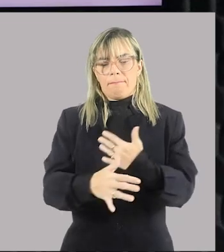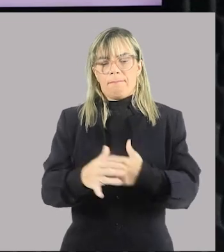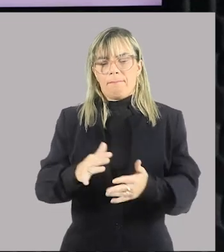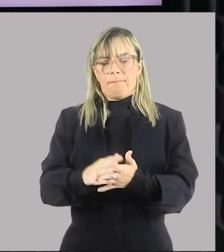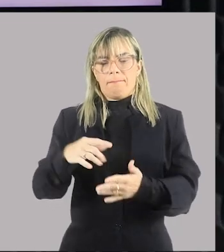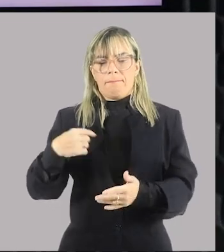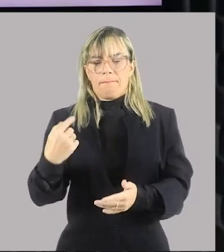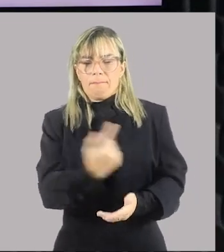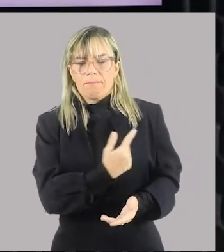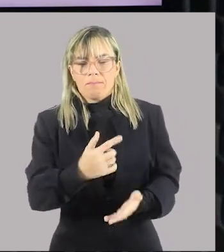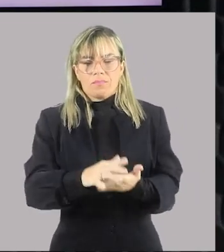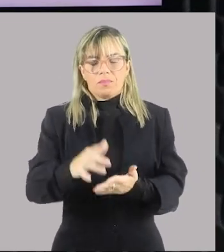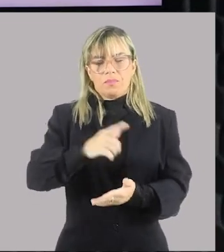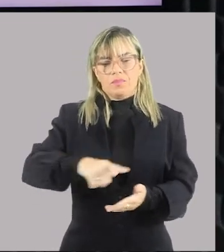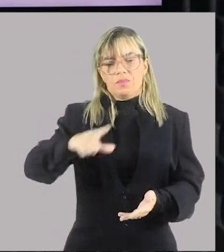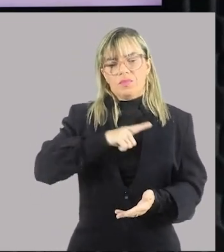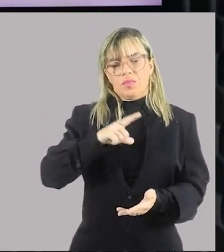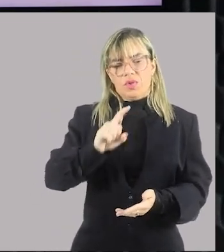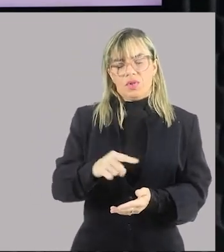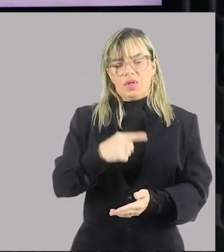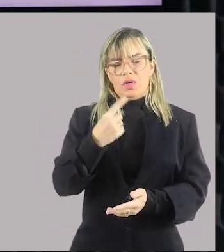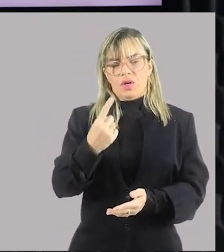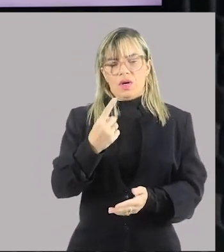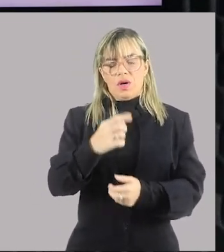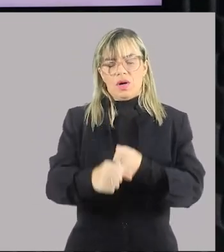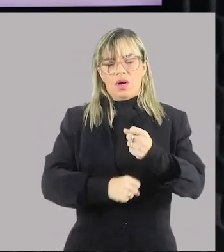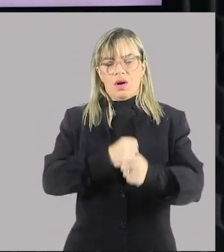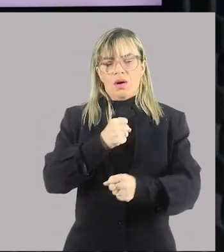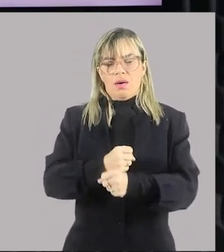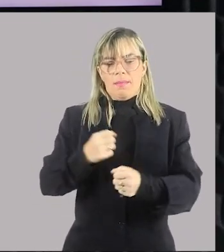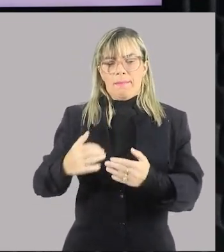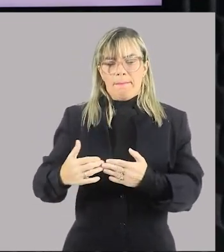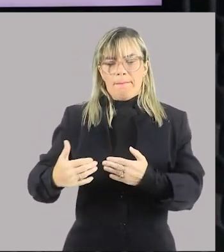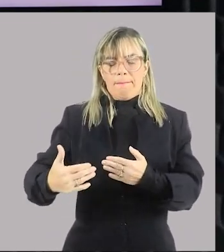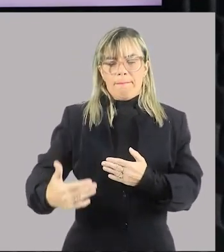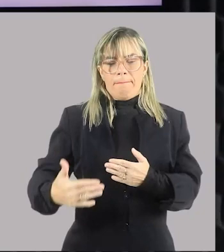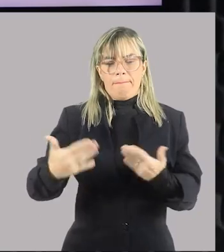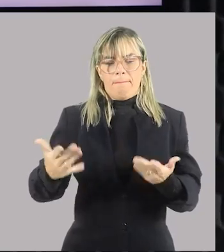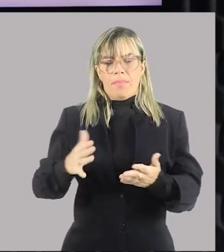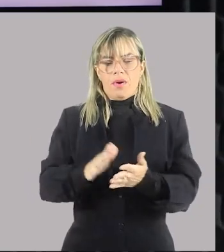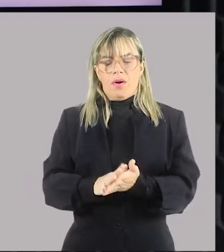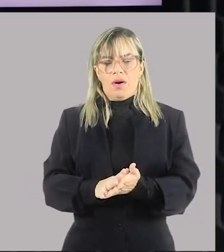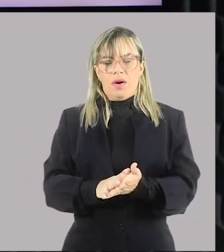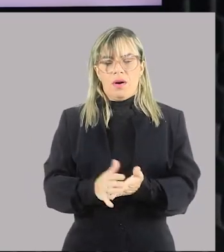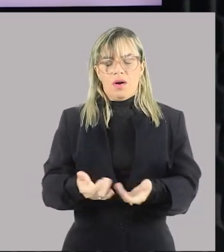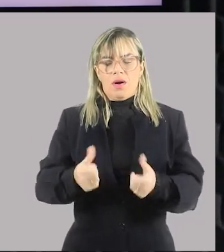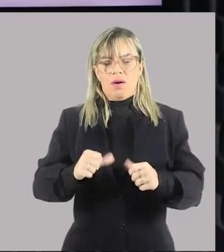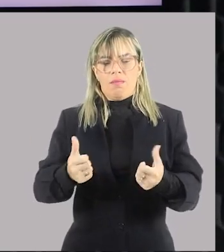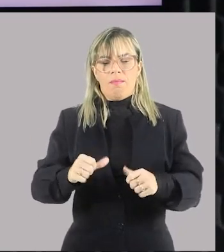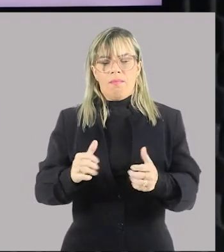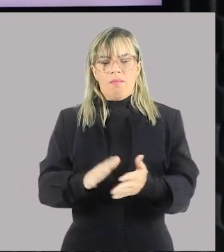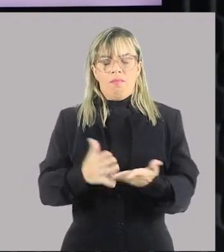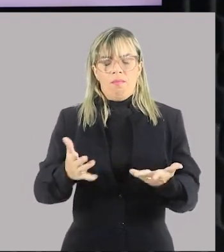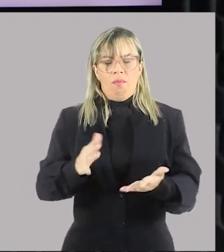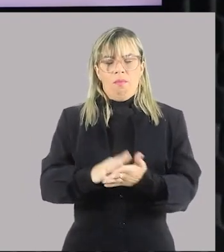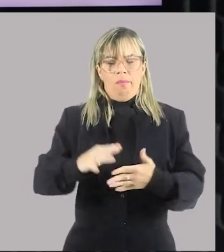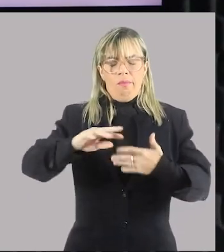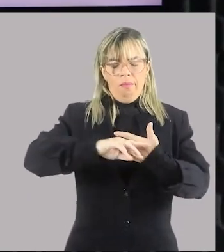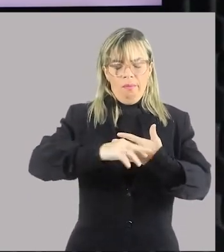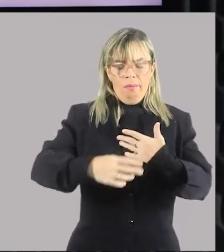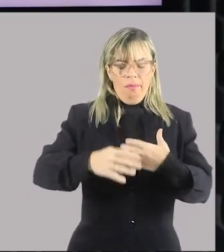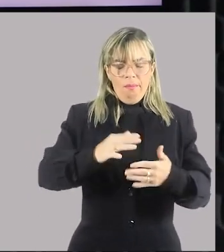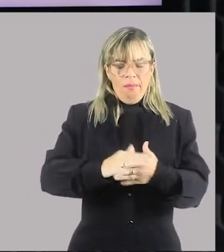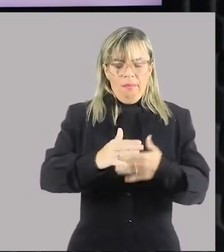temos, geralmente em um ano, se tem toda essa avaliação para saber o resultado desse crescimento ou